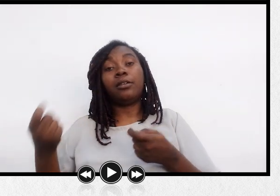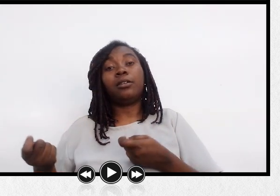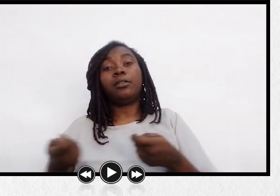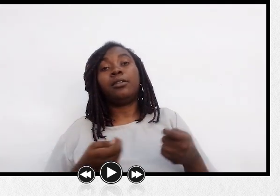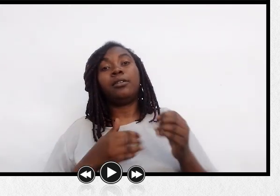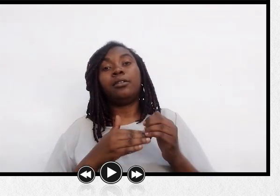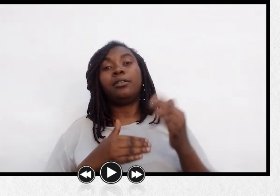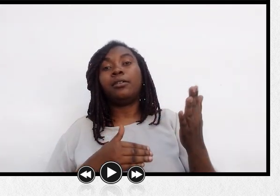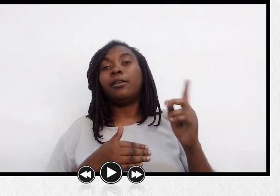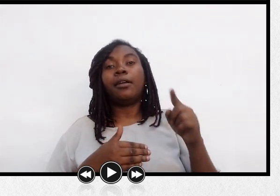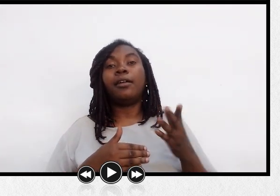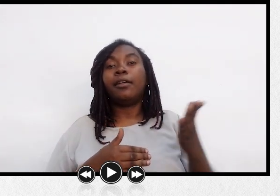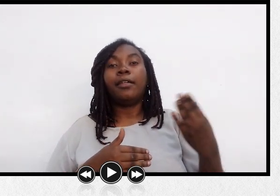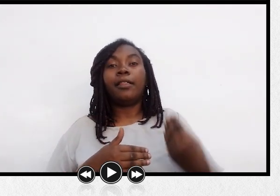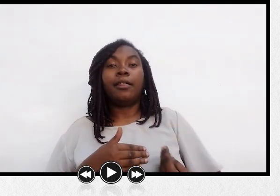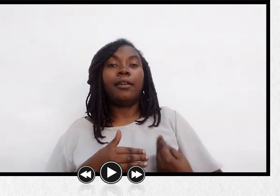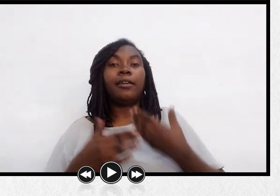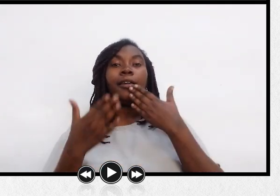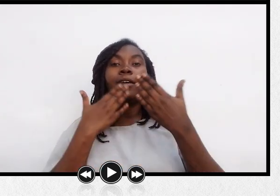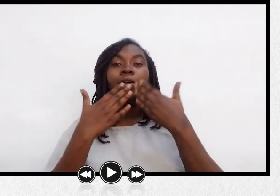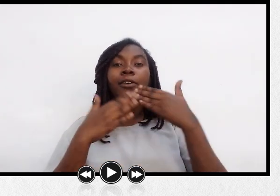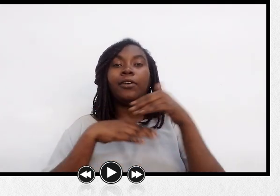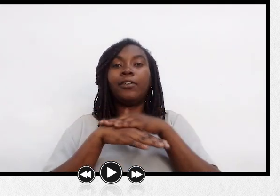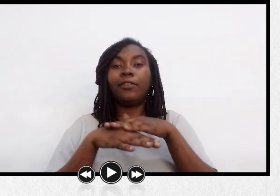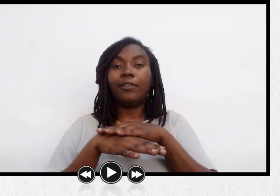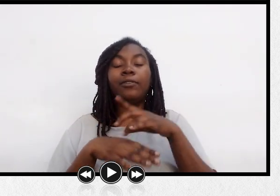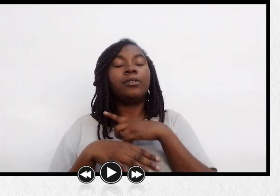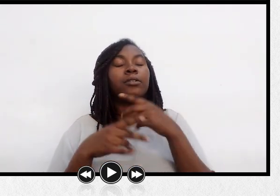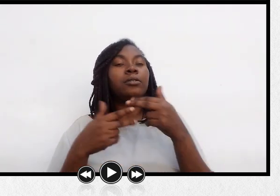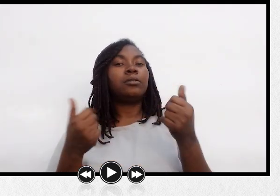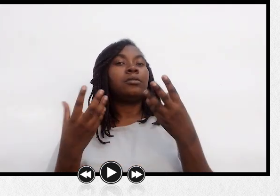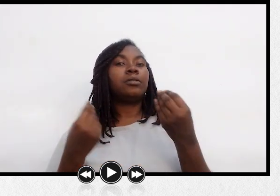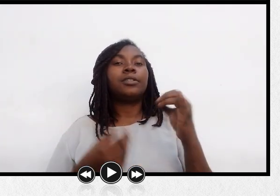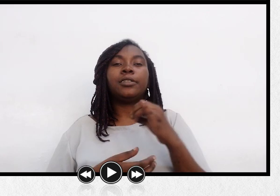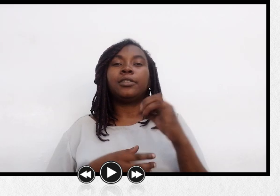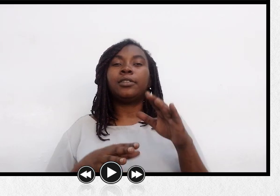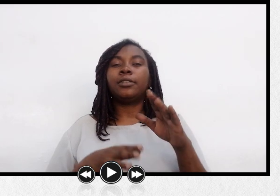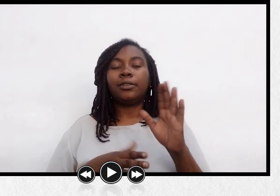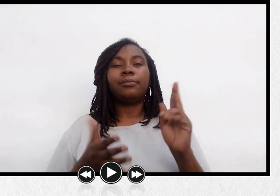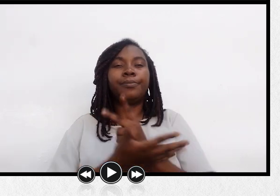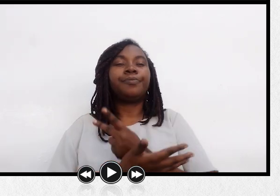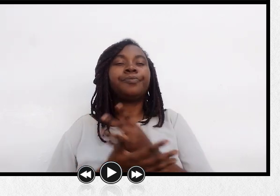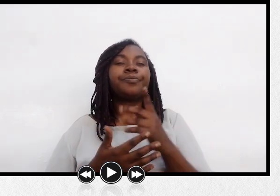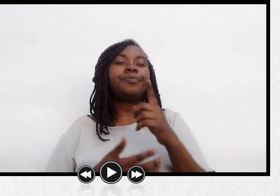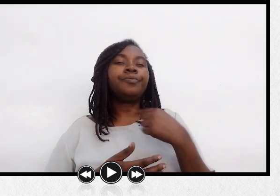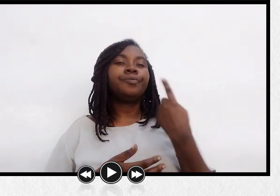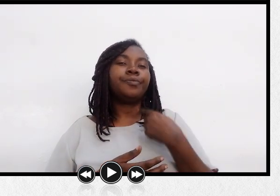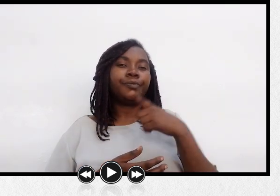É aquela que está na conversa. E eu acho que tem uma coisa muito interessante acontecendo. Nós